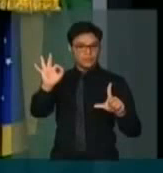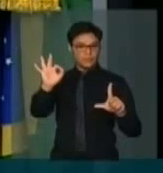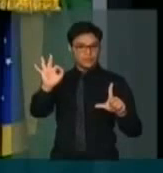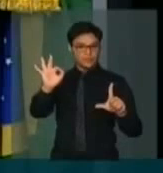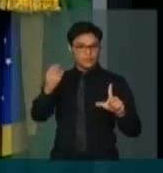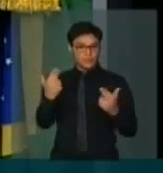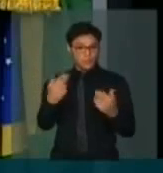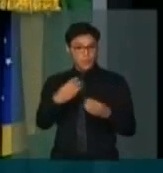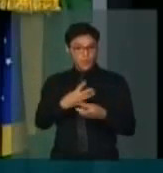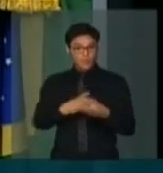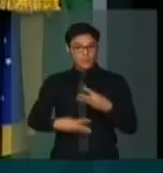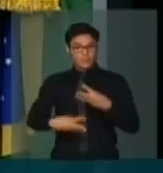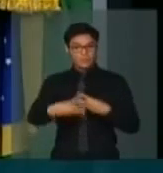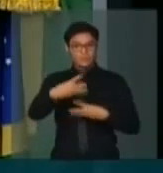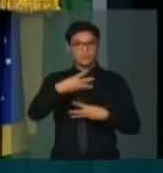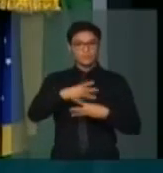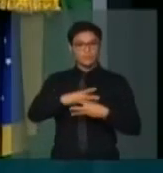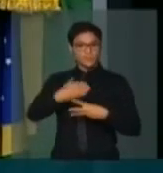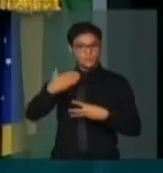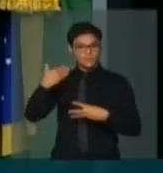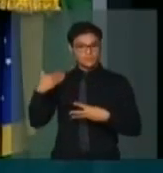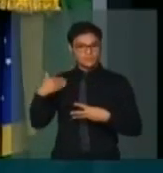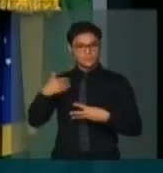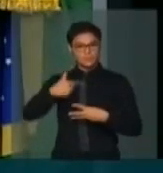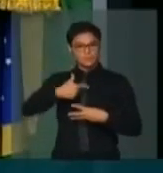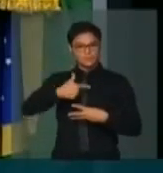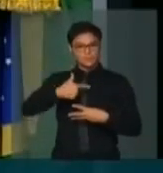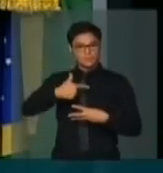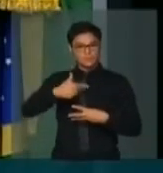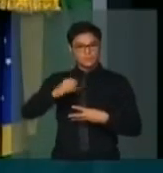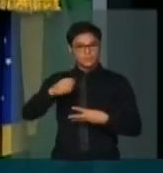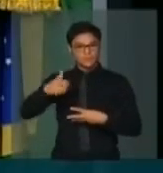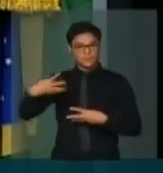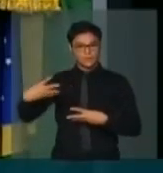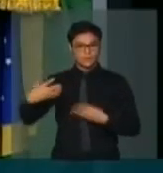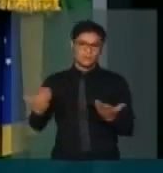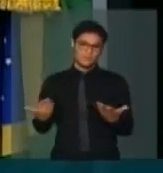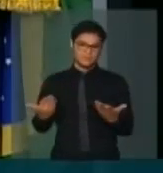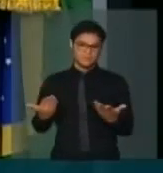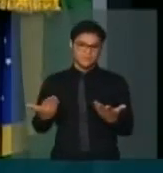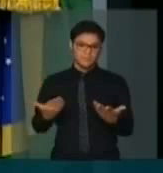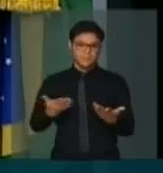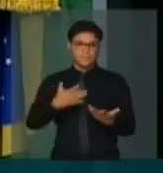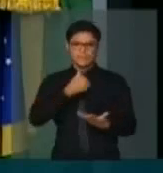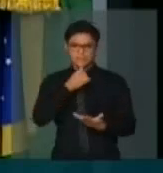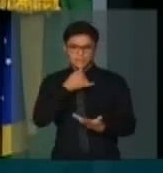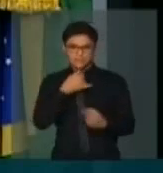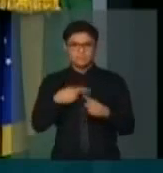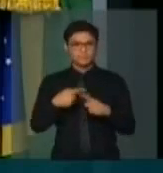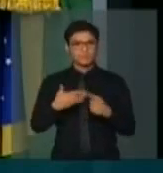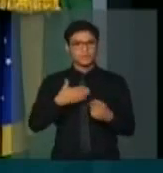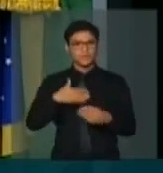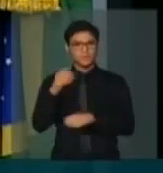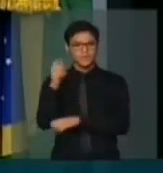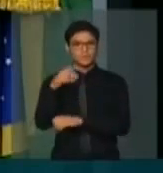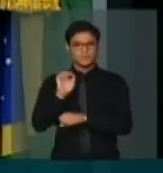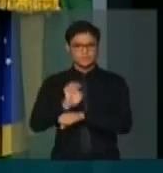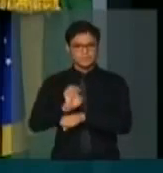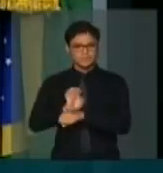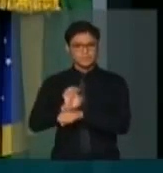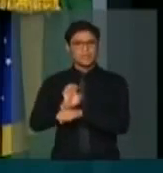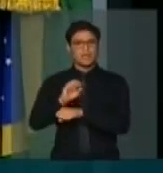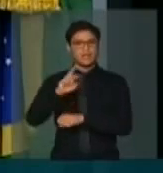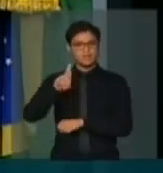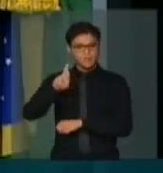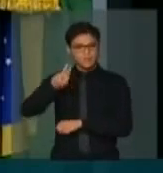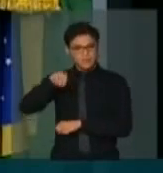segundo trimestre de 2014. E eu trago este triste fato que o meu estado, o Rio Grande do Norte, teve